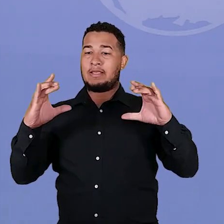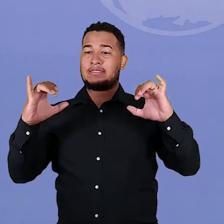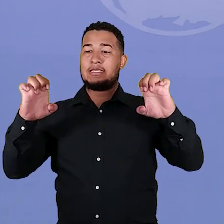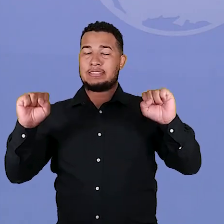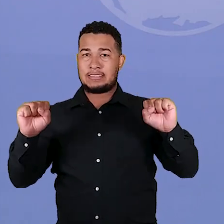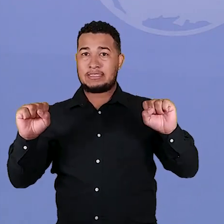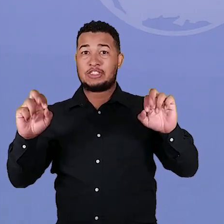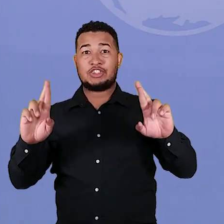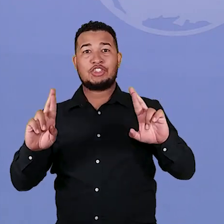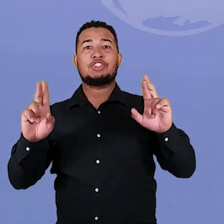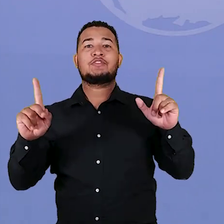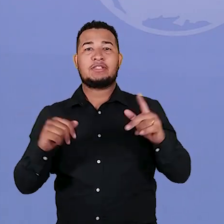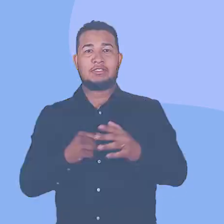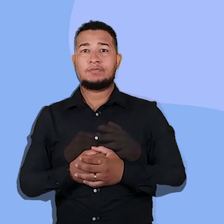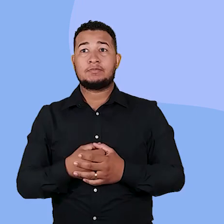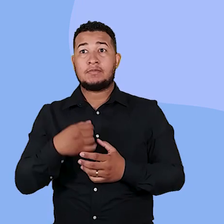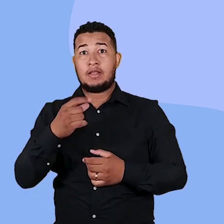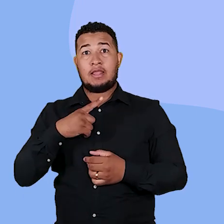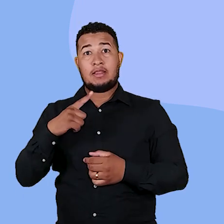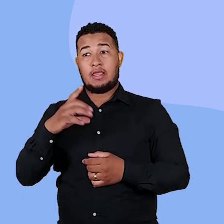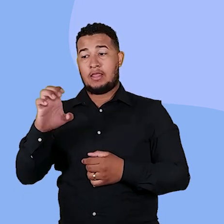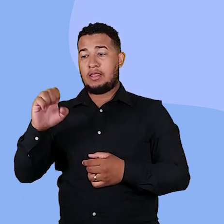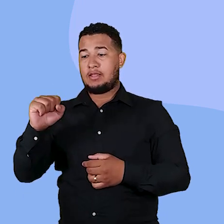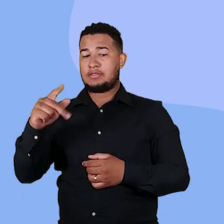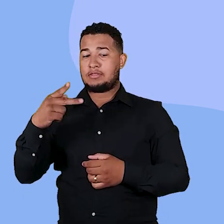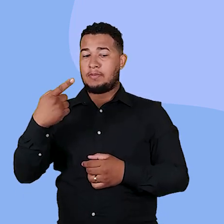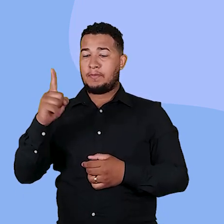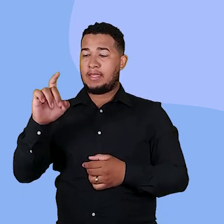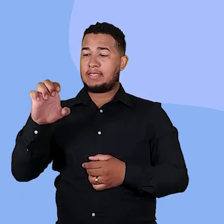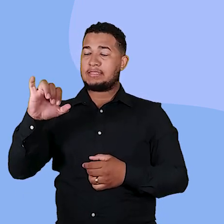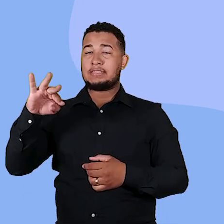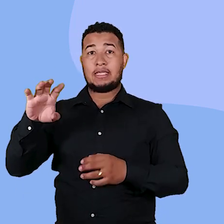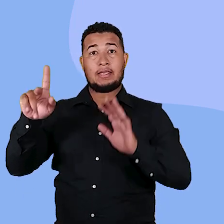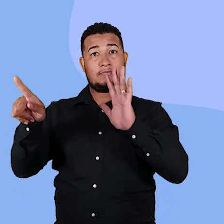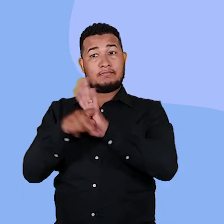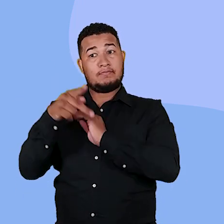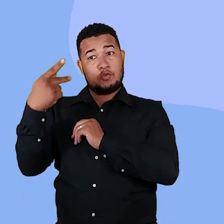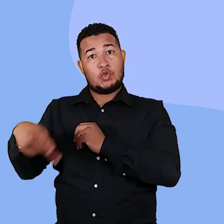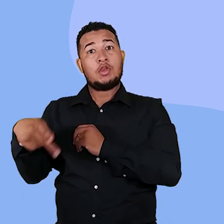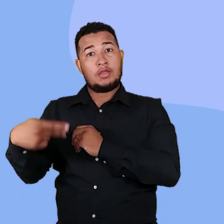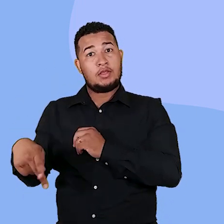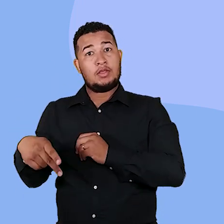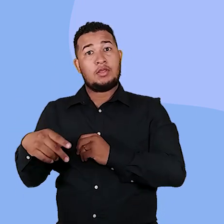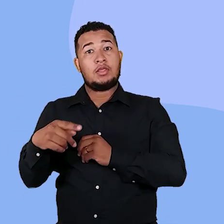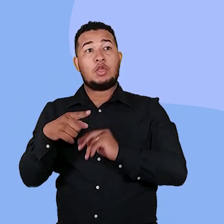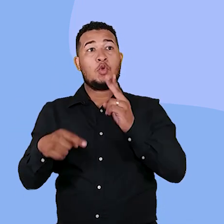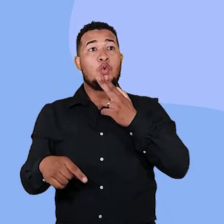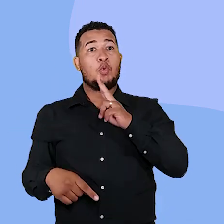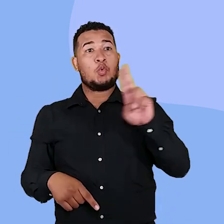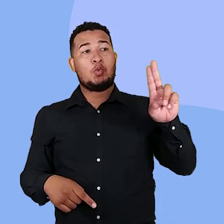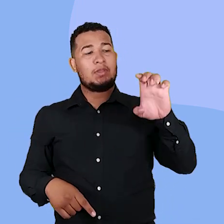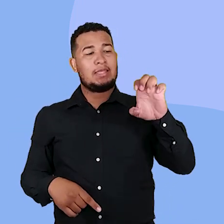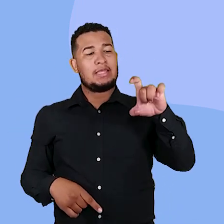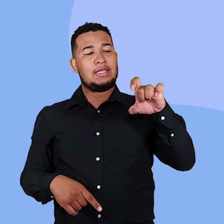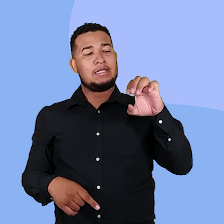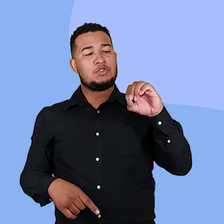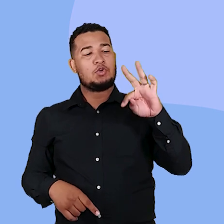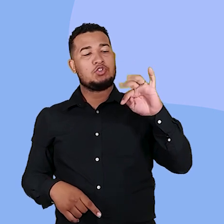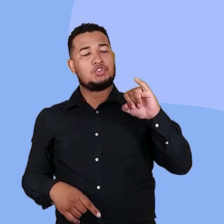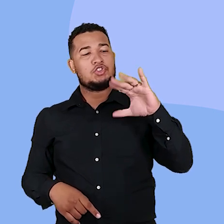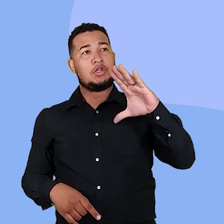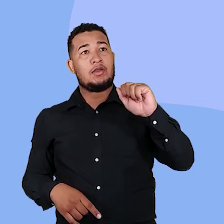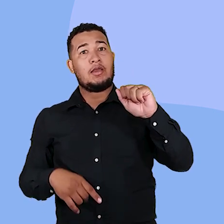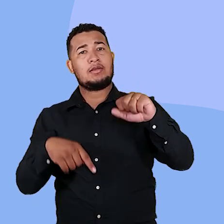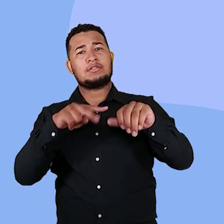são espécies diferentes. Eu gosto, olha só esses conceitos aí, de espécie nativa e